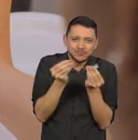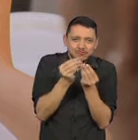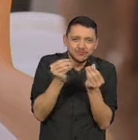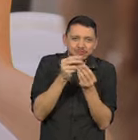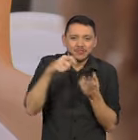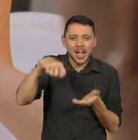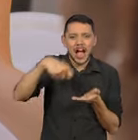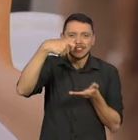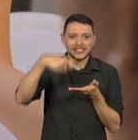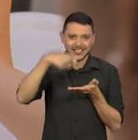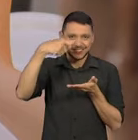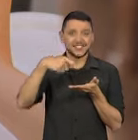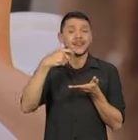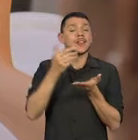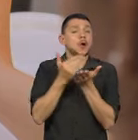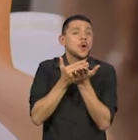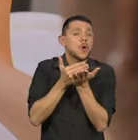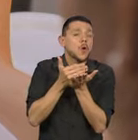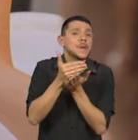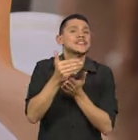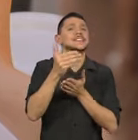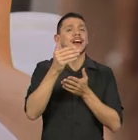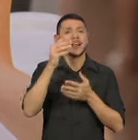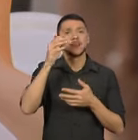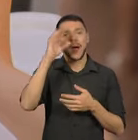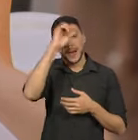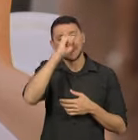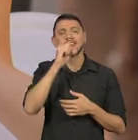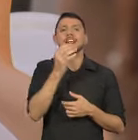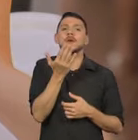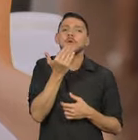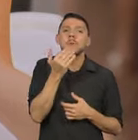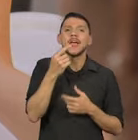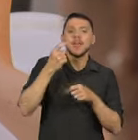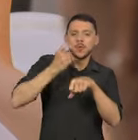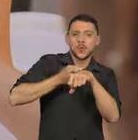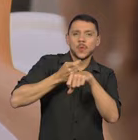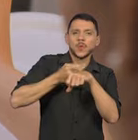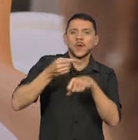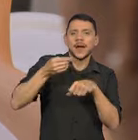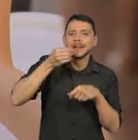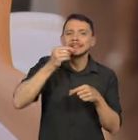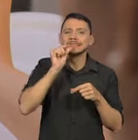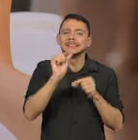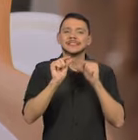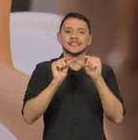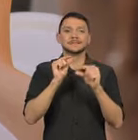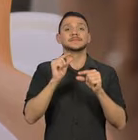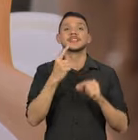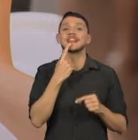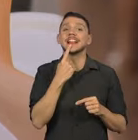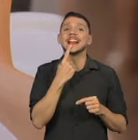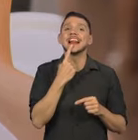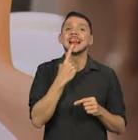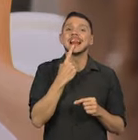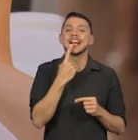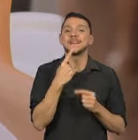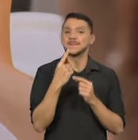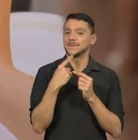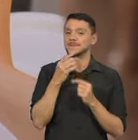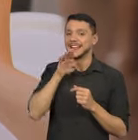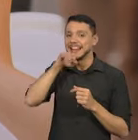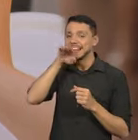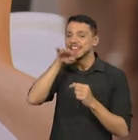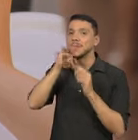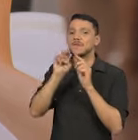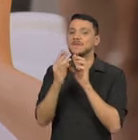alimentos sólidos na alimentação dele, tá bom? Então, isso vai passar pela boquinha dele, a língua vai empurrar lá para o fundo da